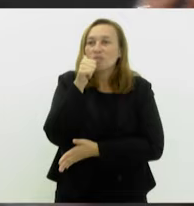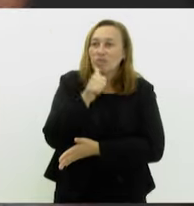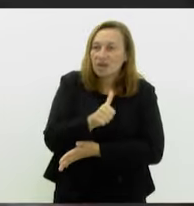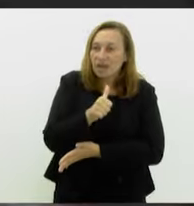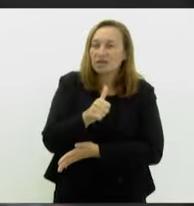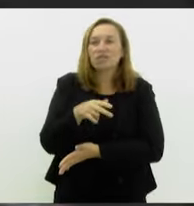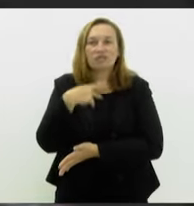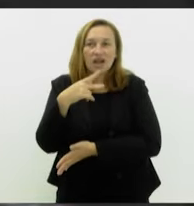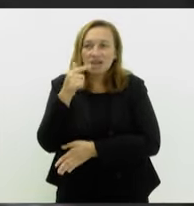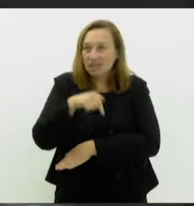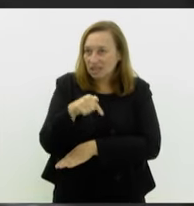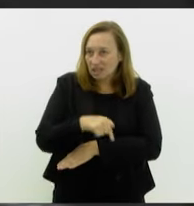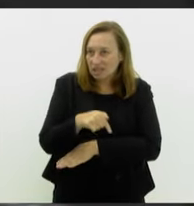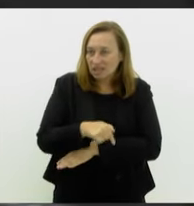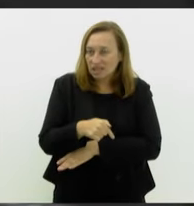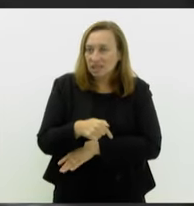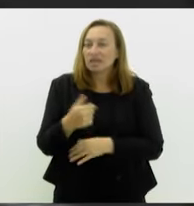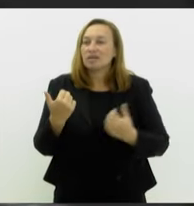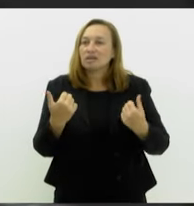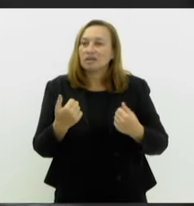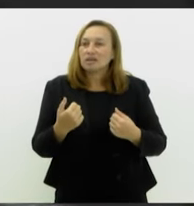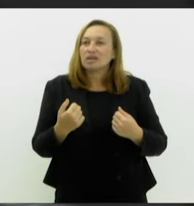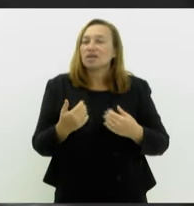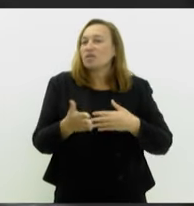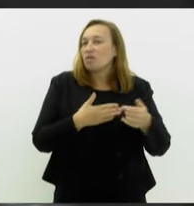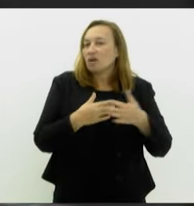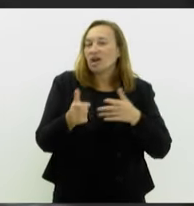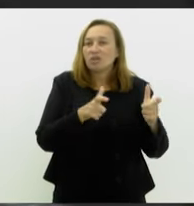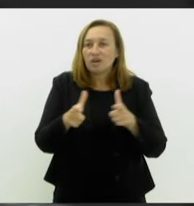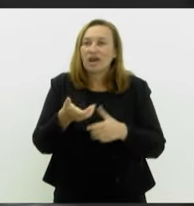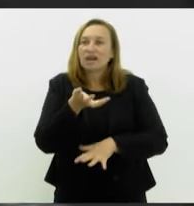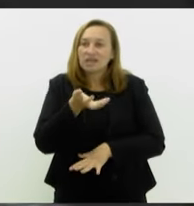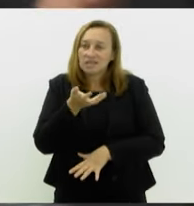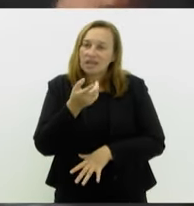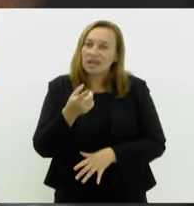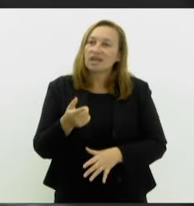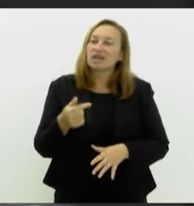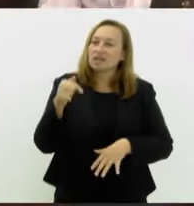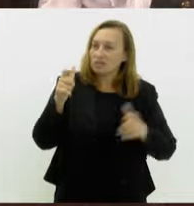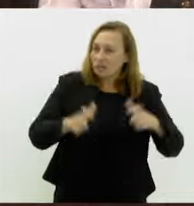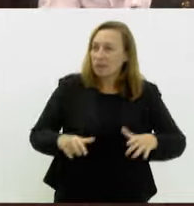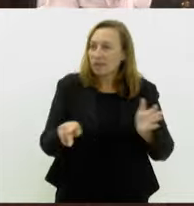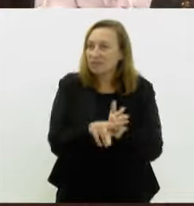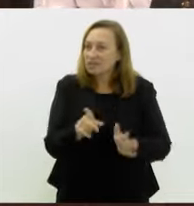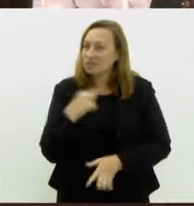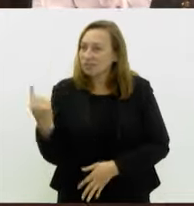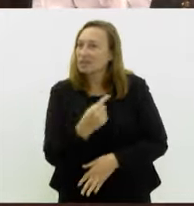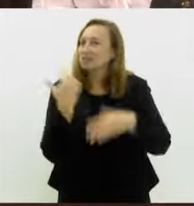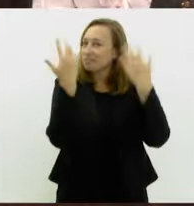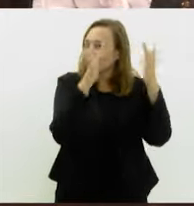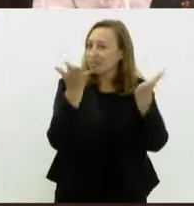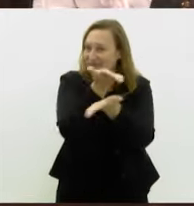como foi colocado aqui né tem que estar onde elas quiserem Esse lugar aqui é nosso Parabéns para vocês